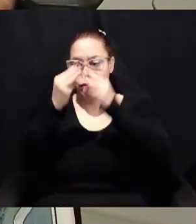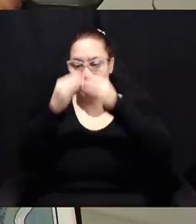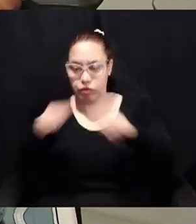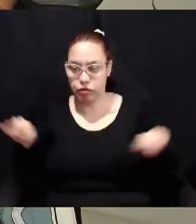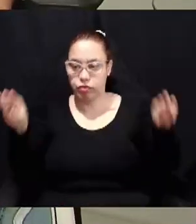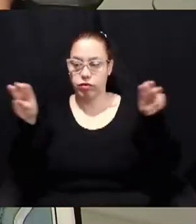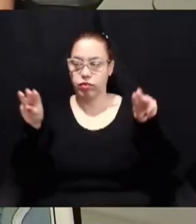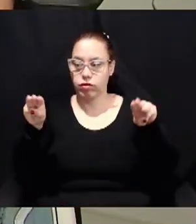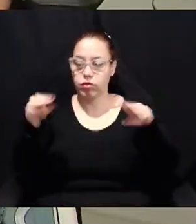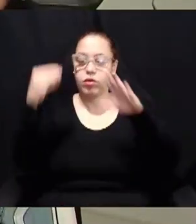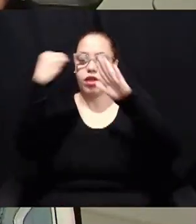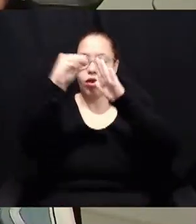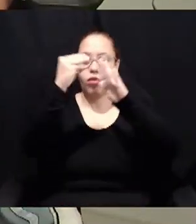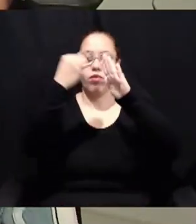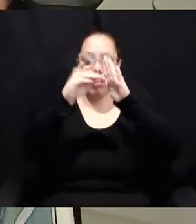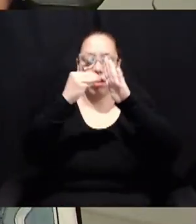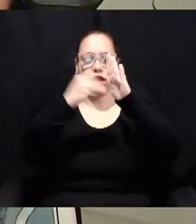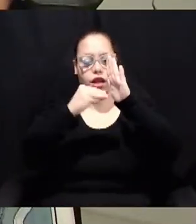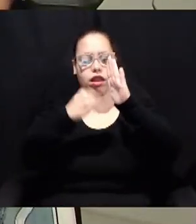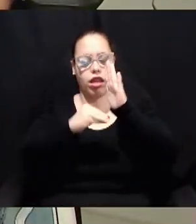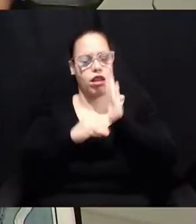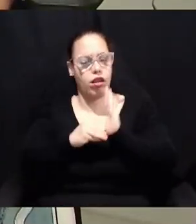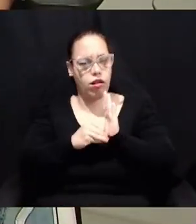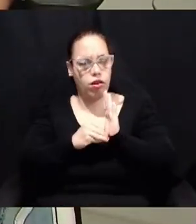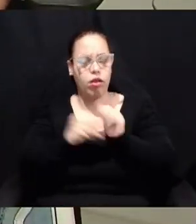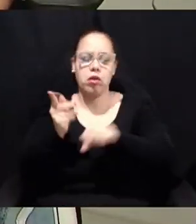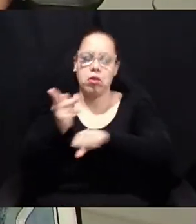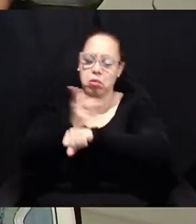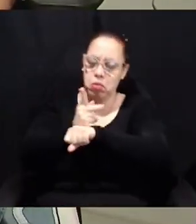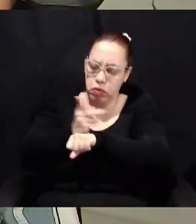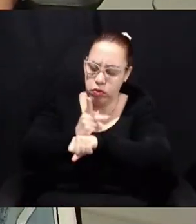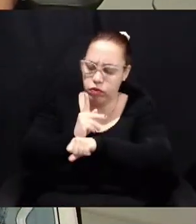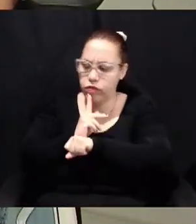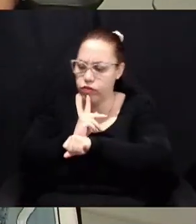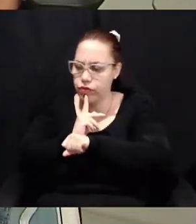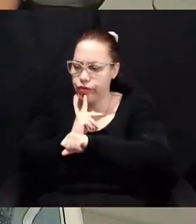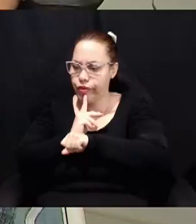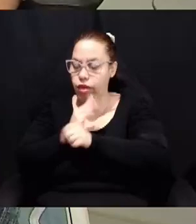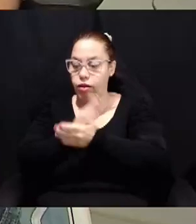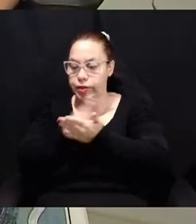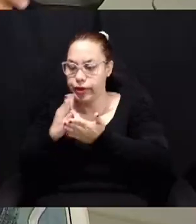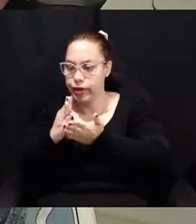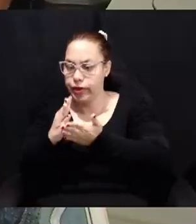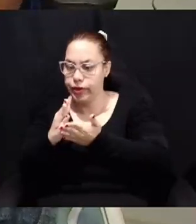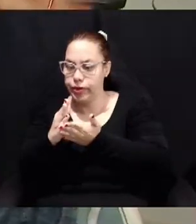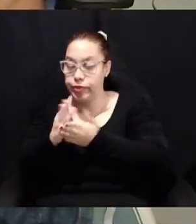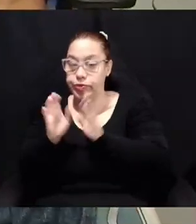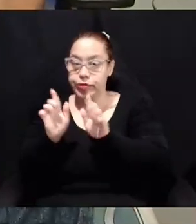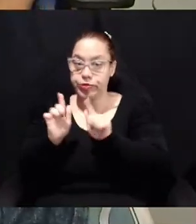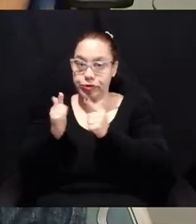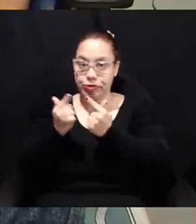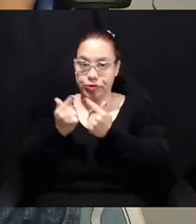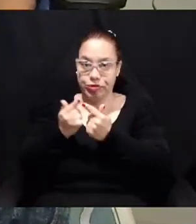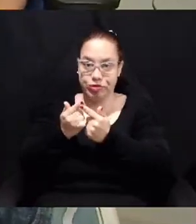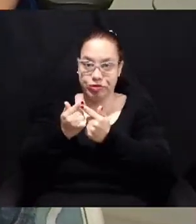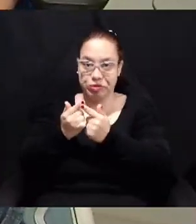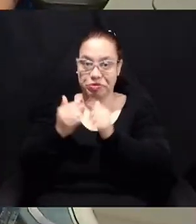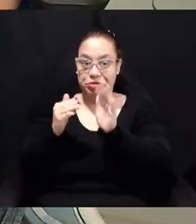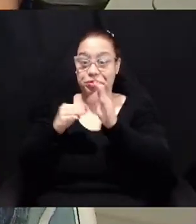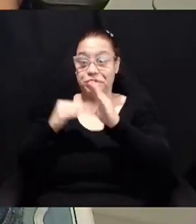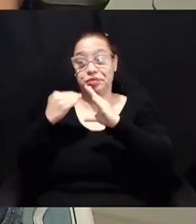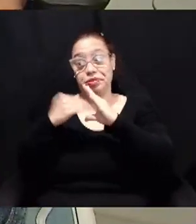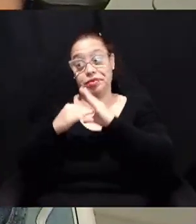a procurar outras coisas, e a gente teve, nesse comecinho a gente tinha grupo de e-mail, que também é uma coisa que já não existe